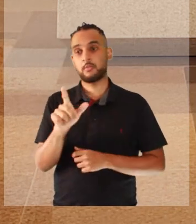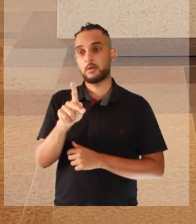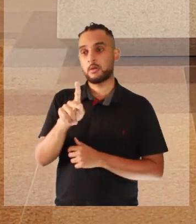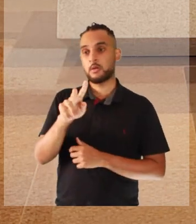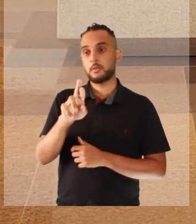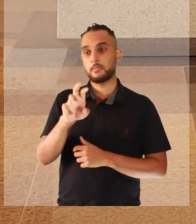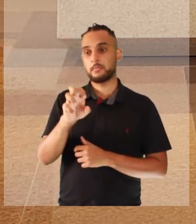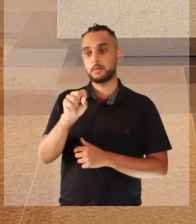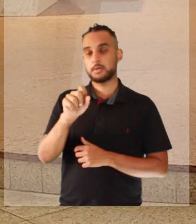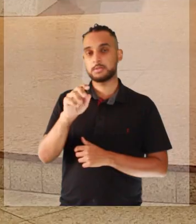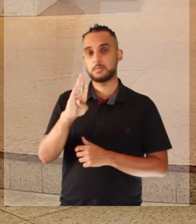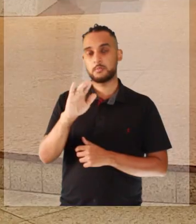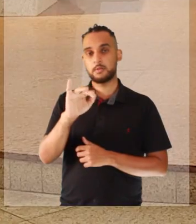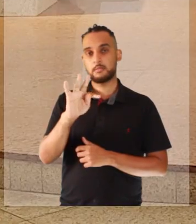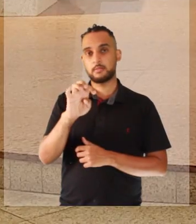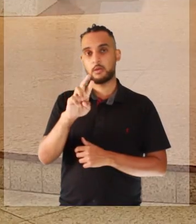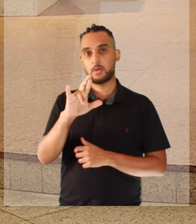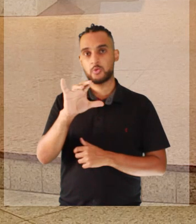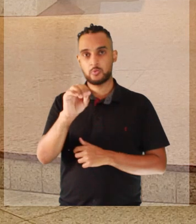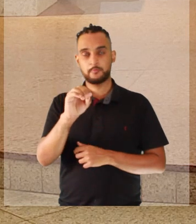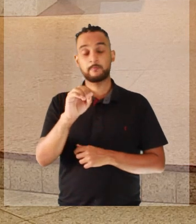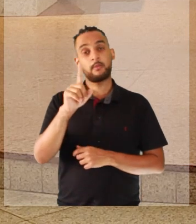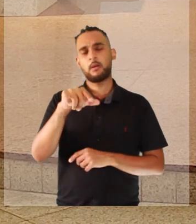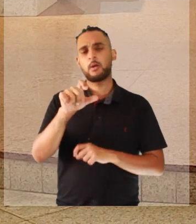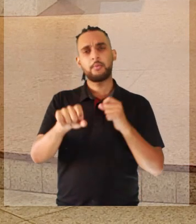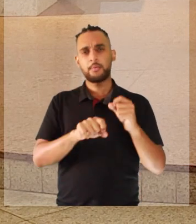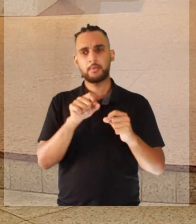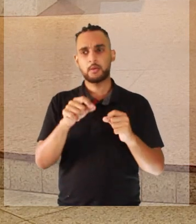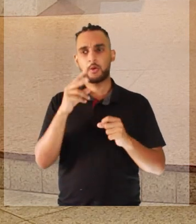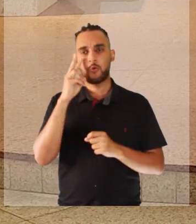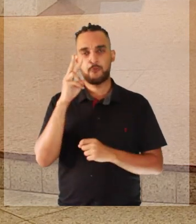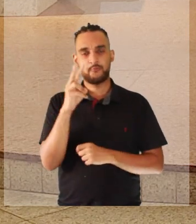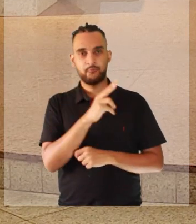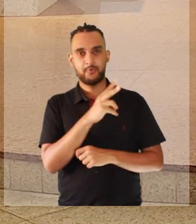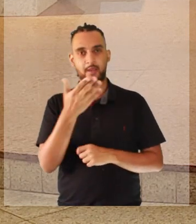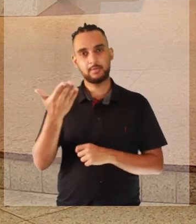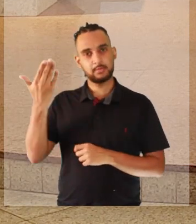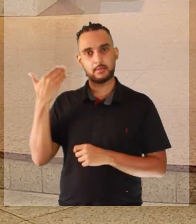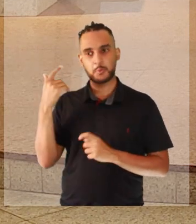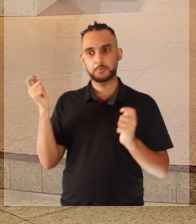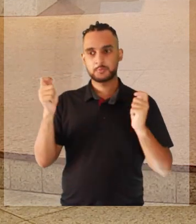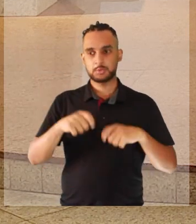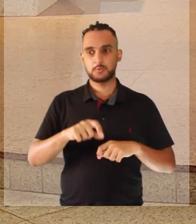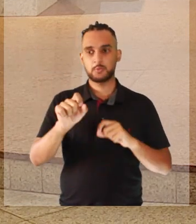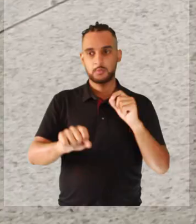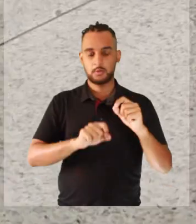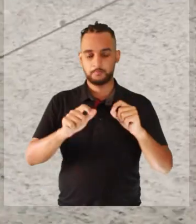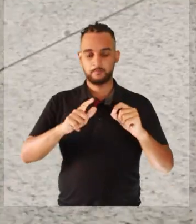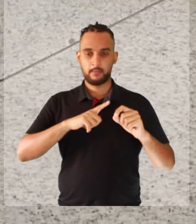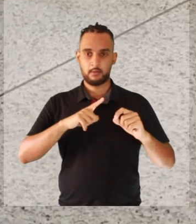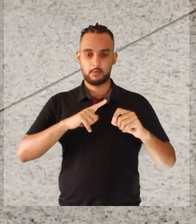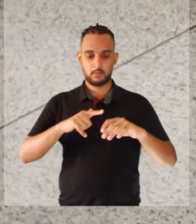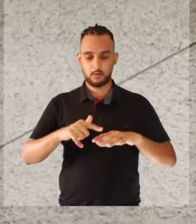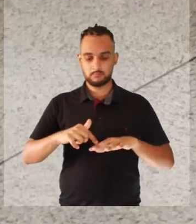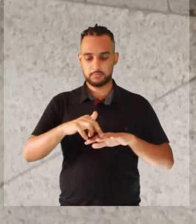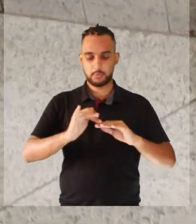é o presbitério. O presbitério é um lugar mais elevado, como vocês veem aqui atrás,